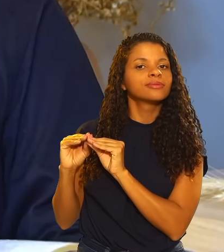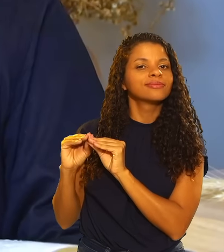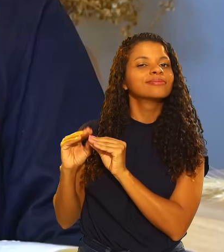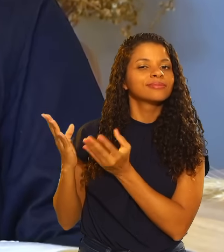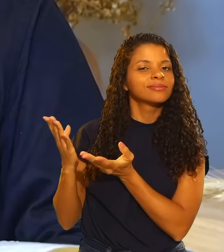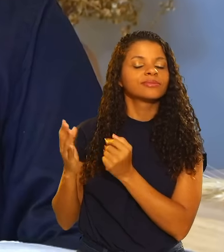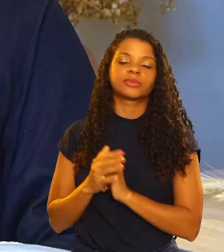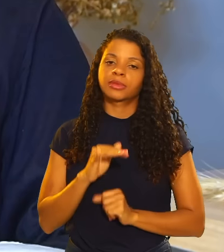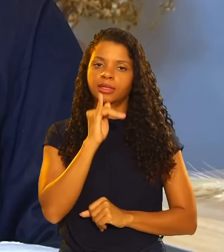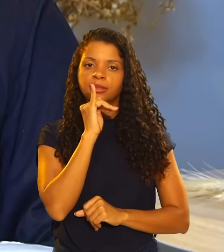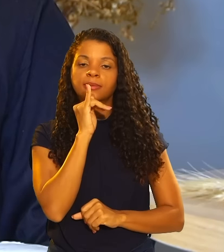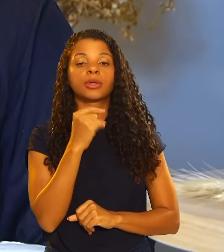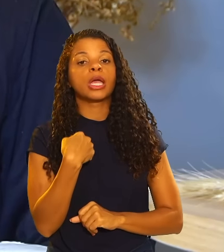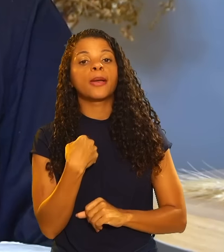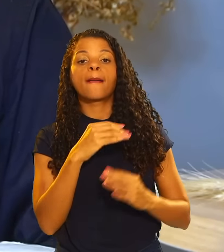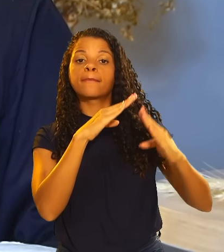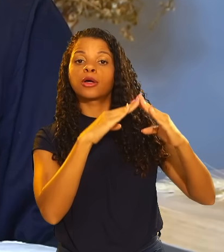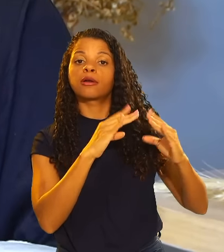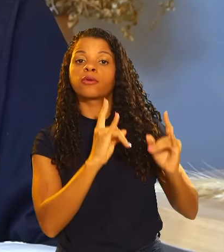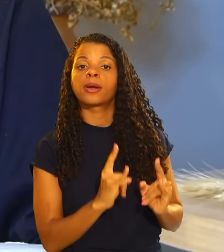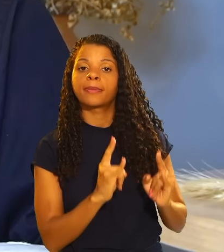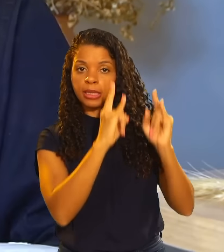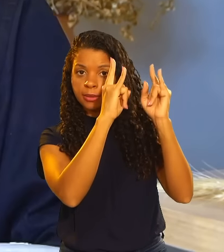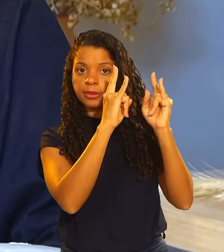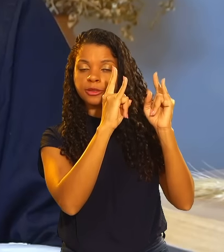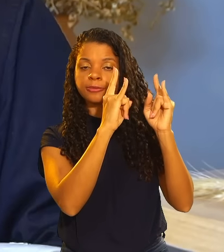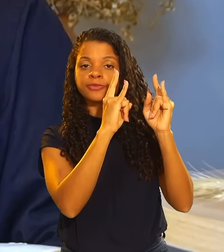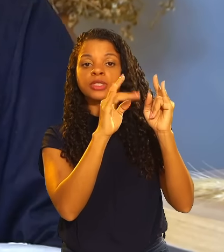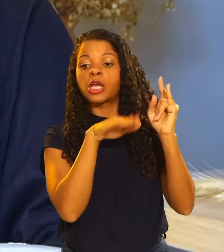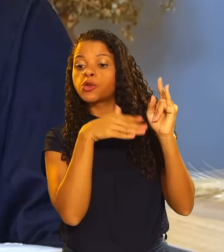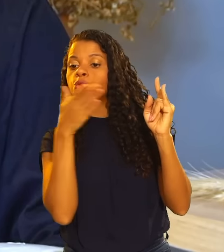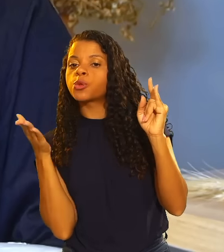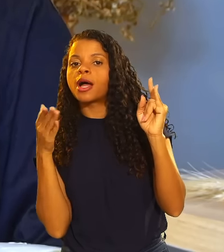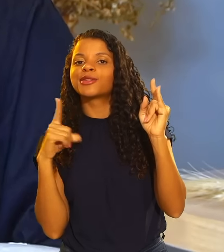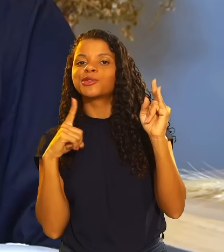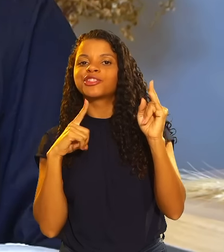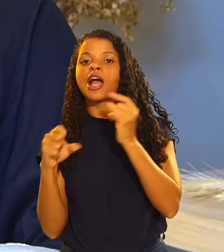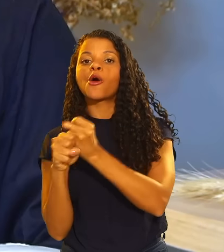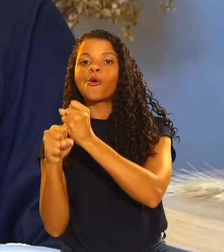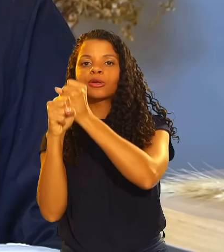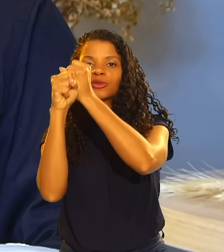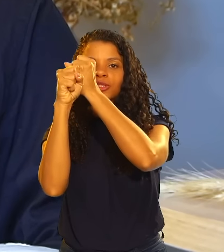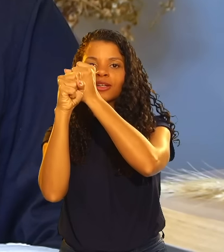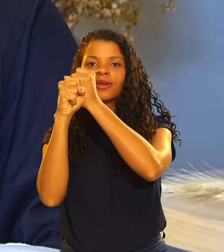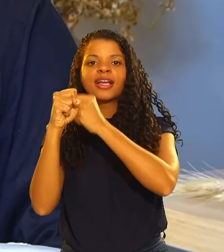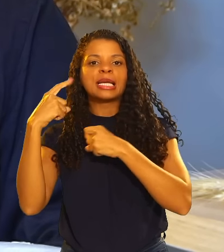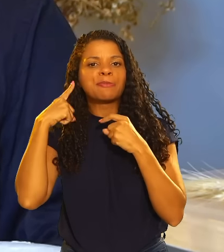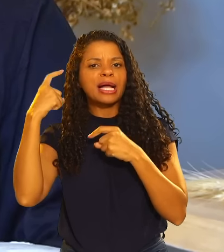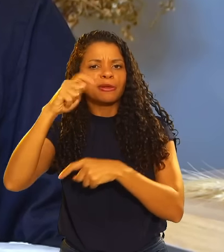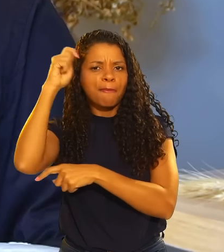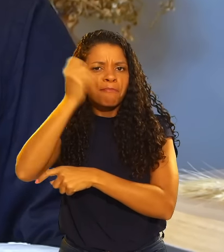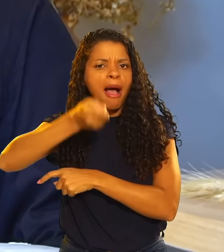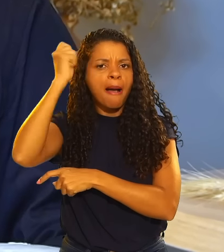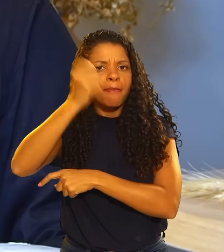estava acontecendo uma obra. E cada martelada parecia que estava sendo assim, na cabeça, de tão próxima, de